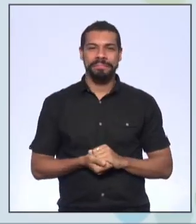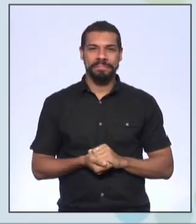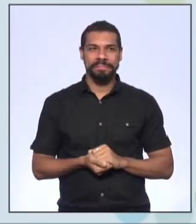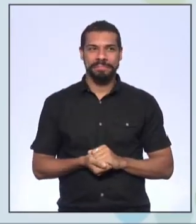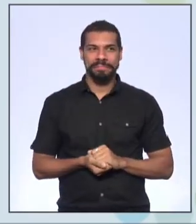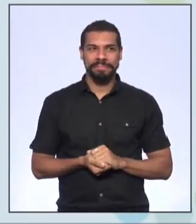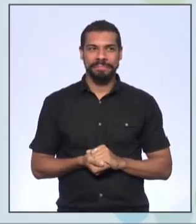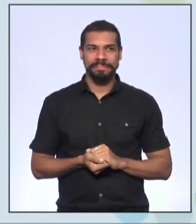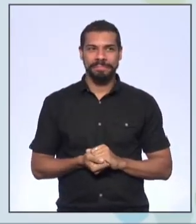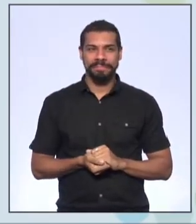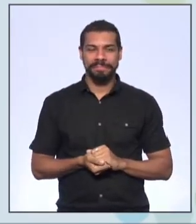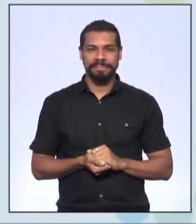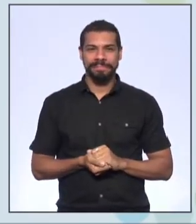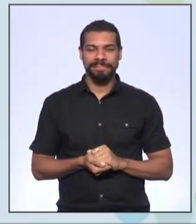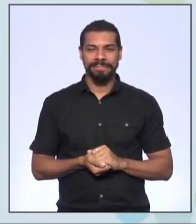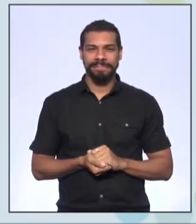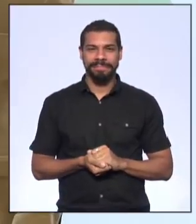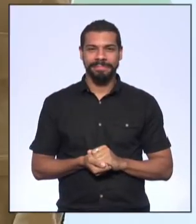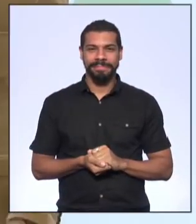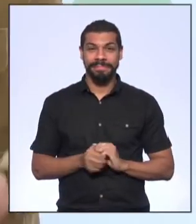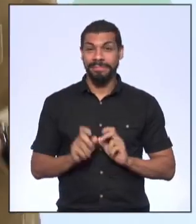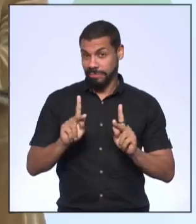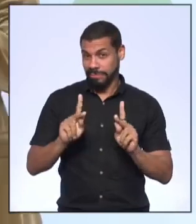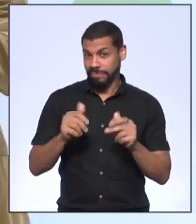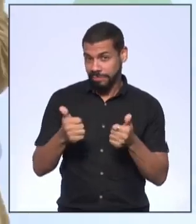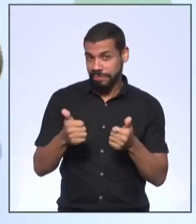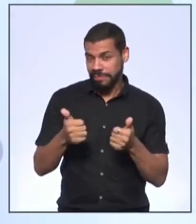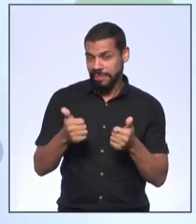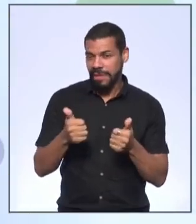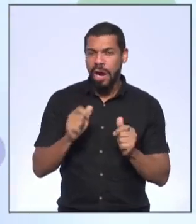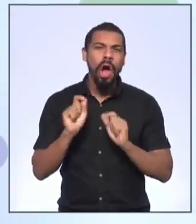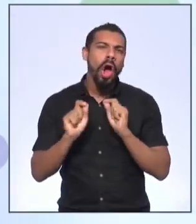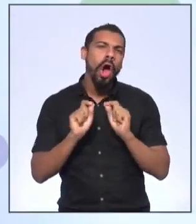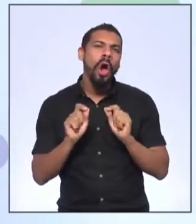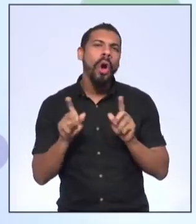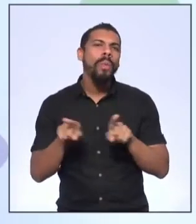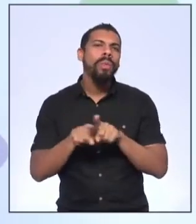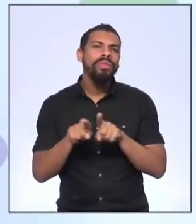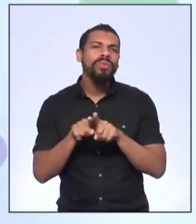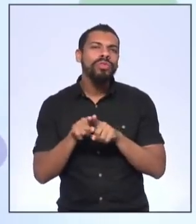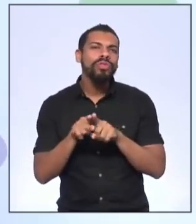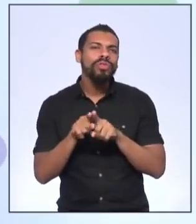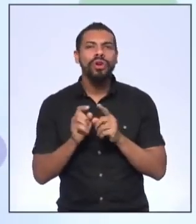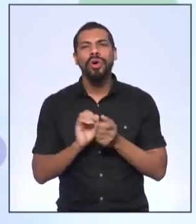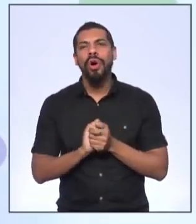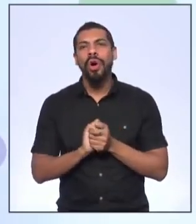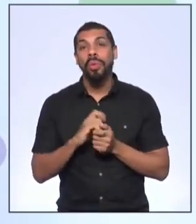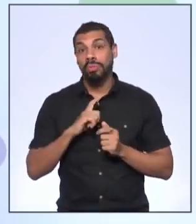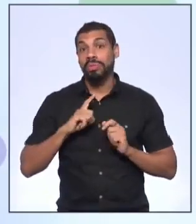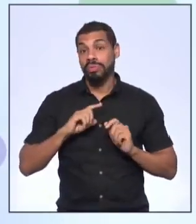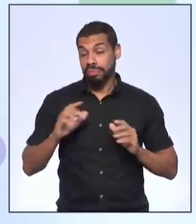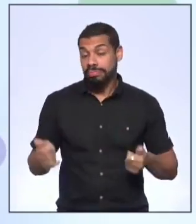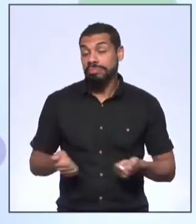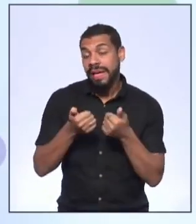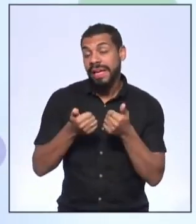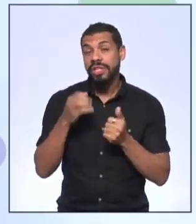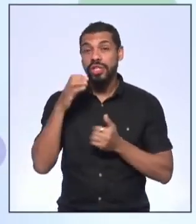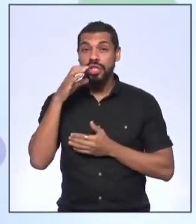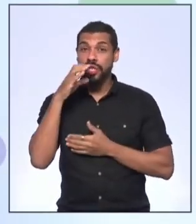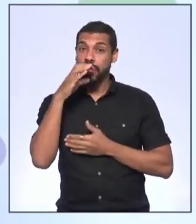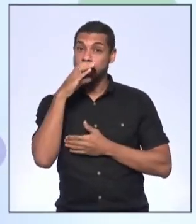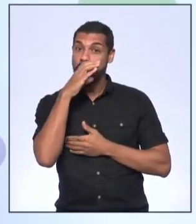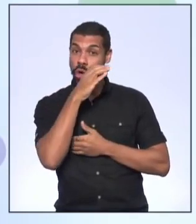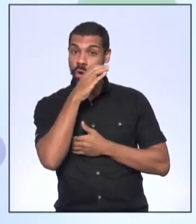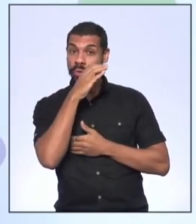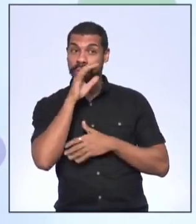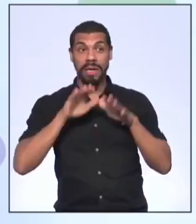aí? Não. Tranquilo? É isso aí, pessoal. Então você viu o quê? Os condutores e os mais isolantes de calor, né? Depende desse